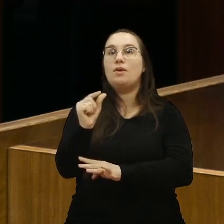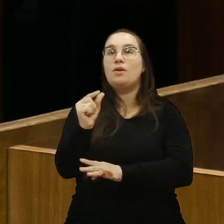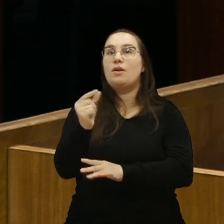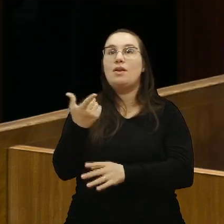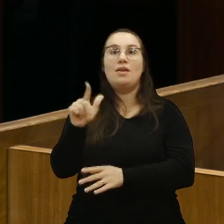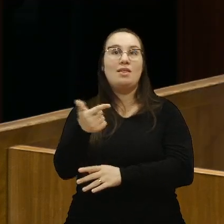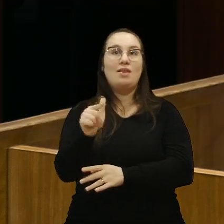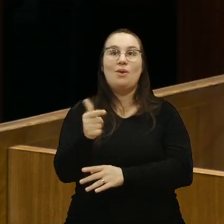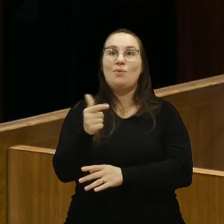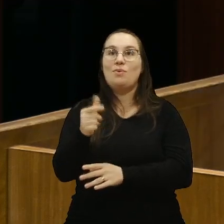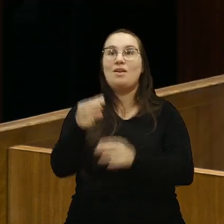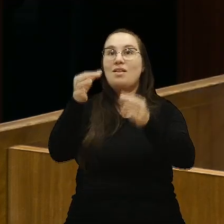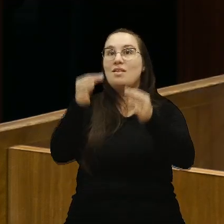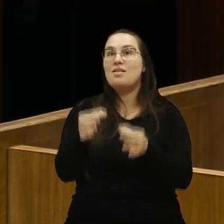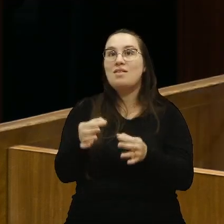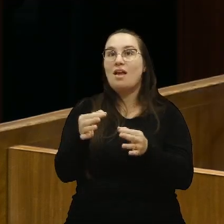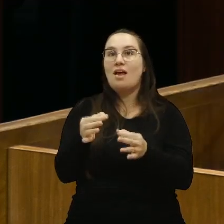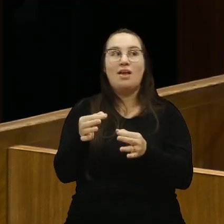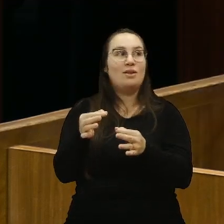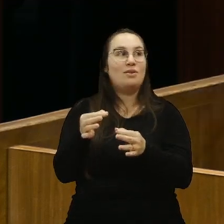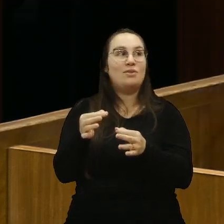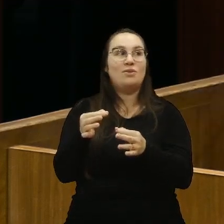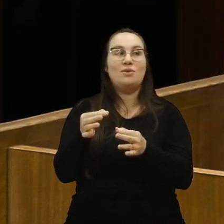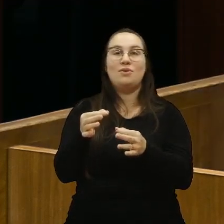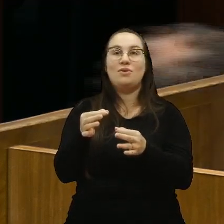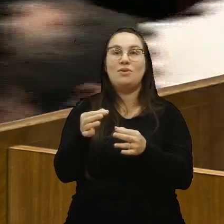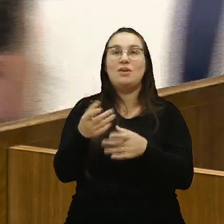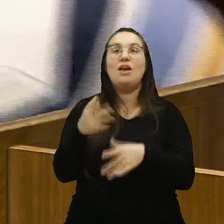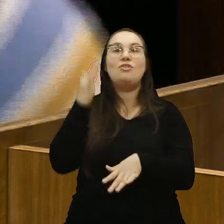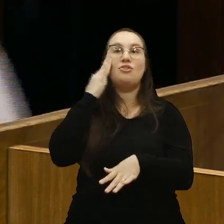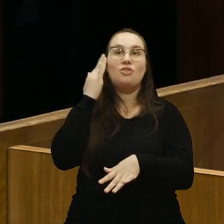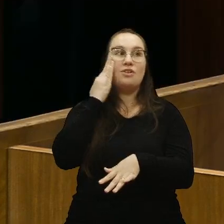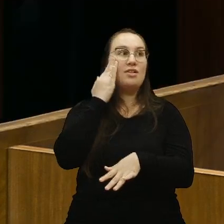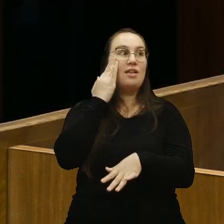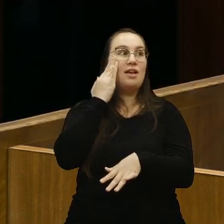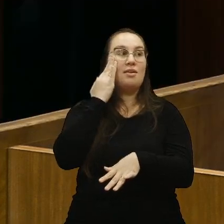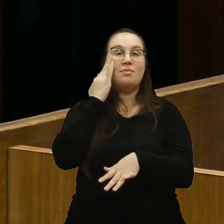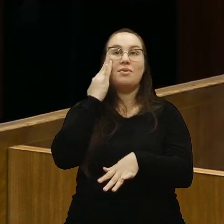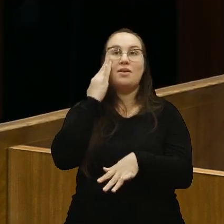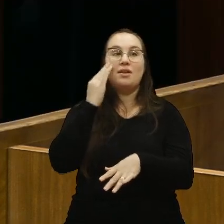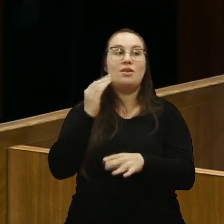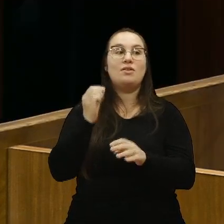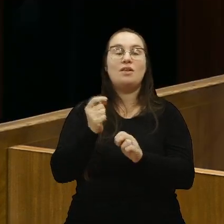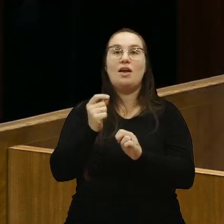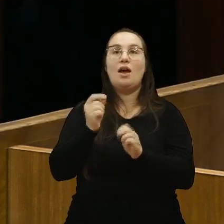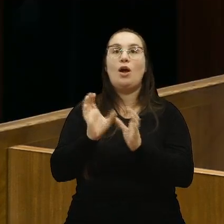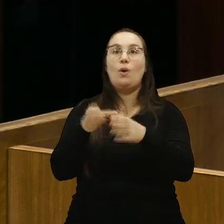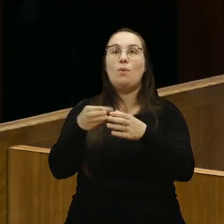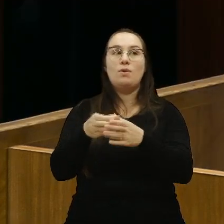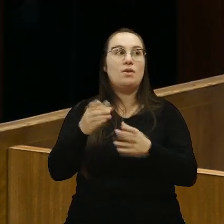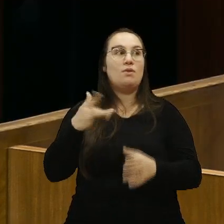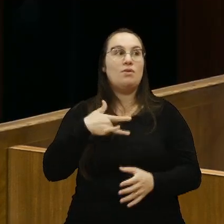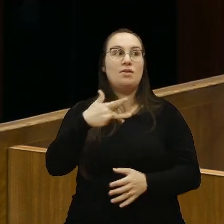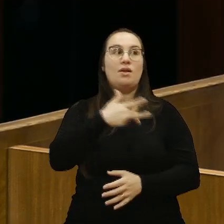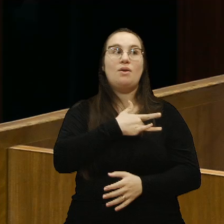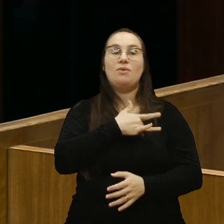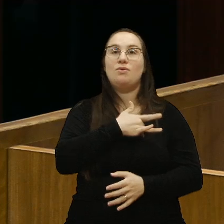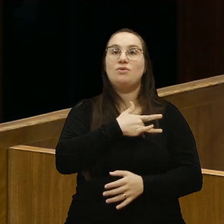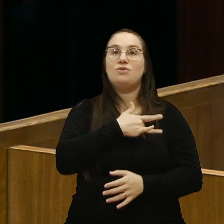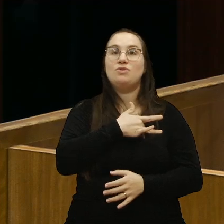tem definido essa situação. E aqui a gente sabe, o Vini, que é o assessor da Comissão de Saúde, na qual a vereadora